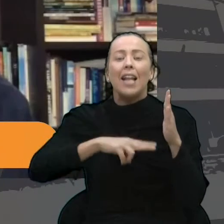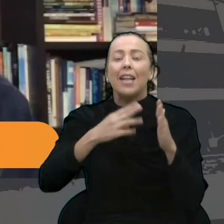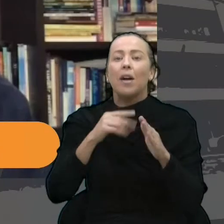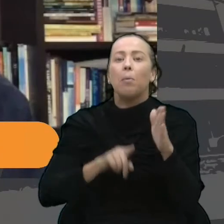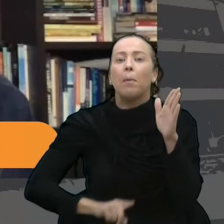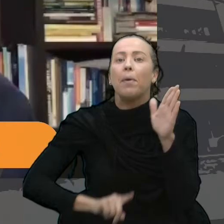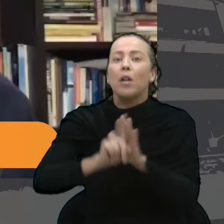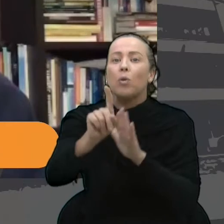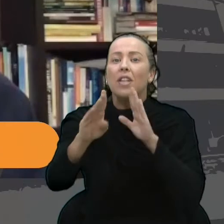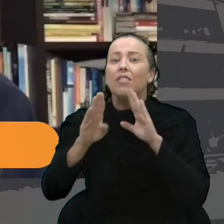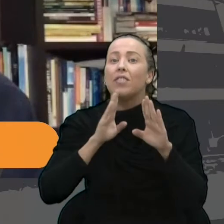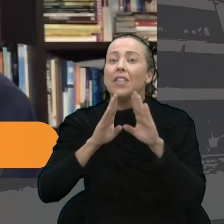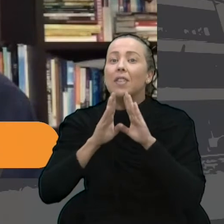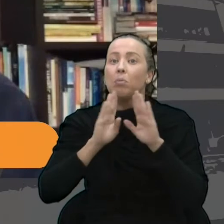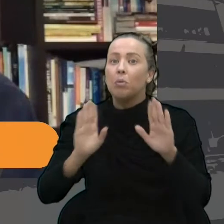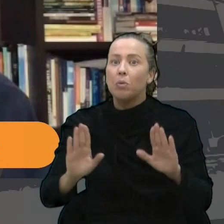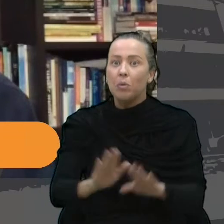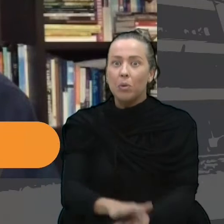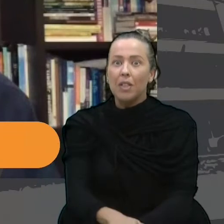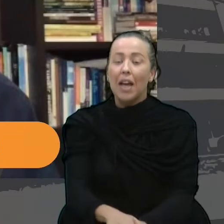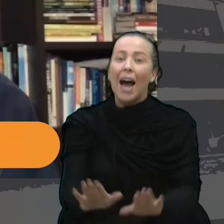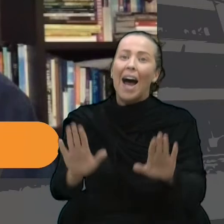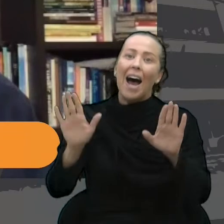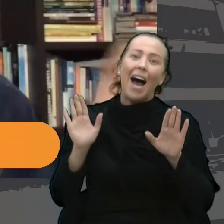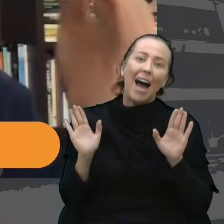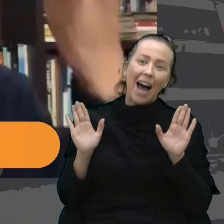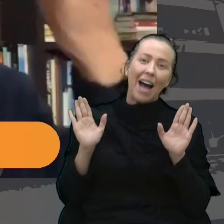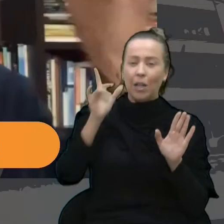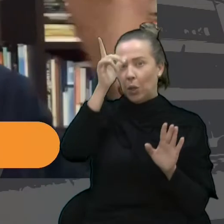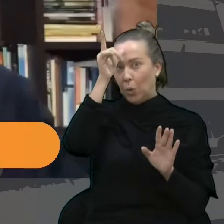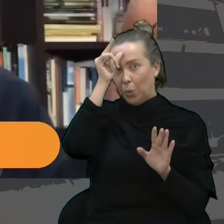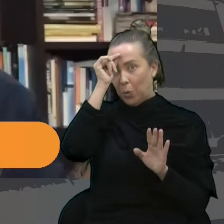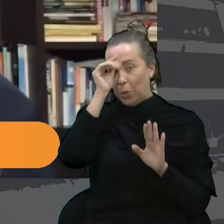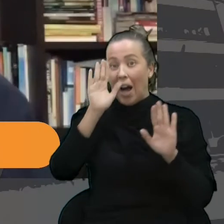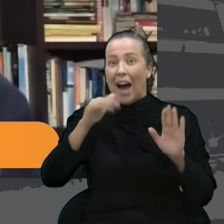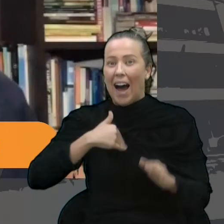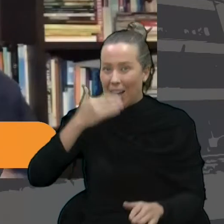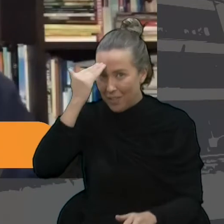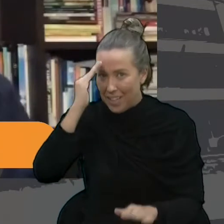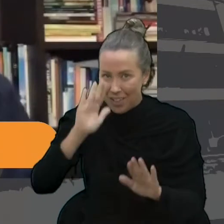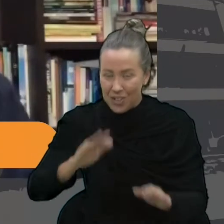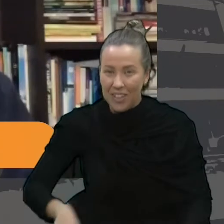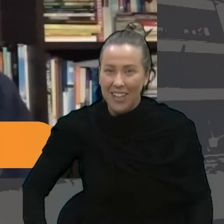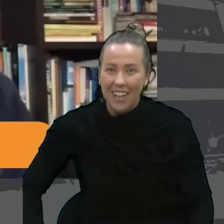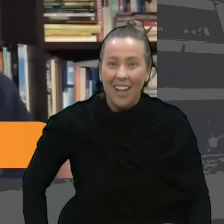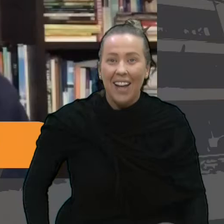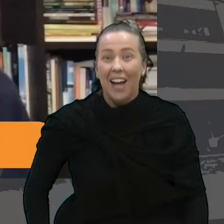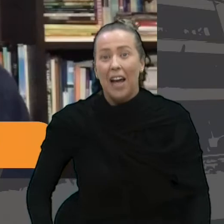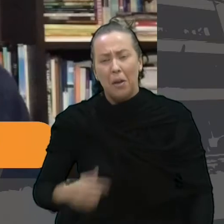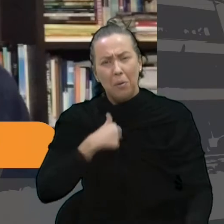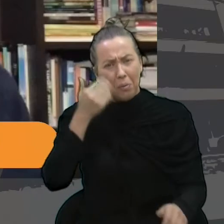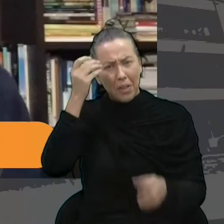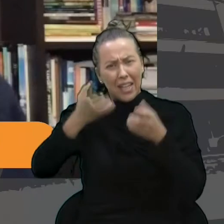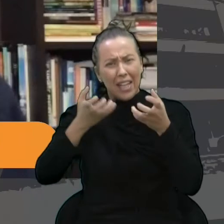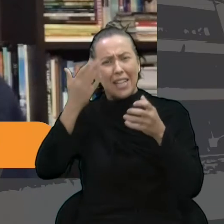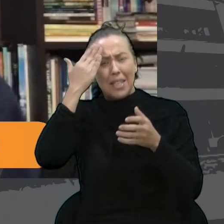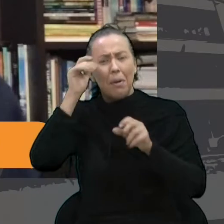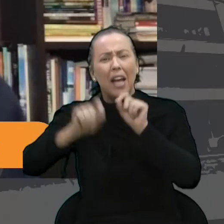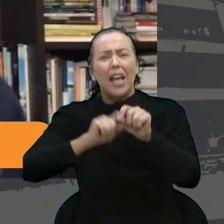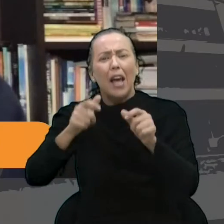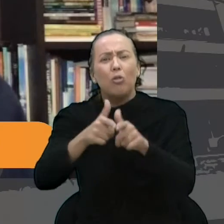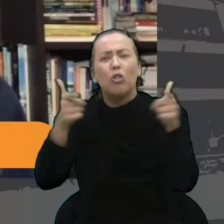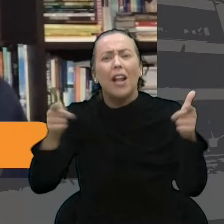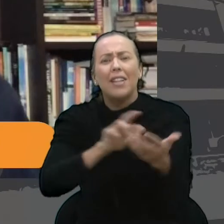pelo Facebook. Colocando. Ah, bom. Ah, tá. Bom, agora eu entendi. Porque também está no plural, eu queria saber quem eram os